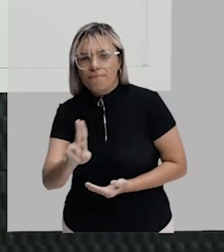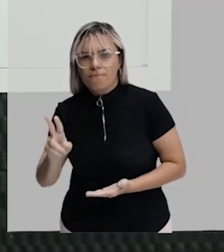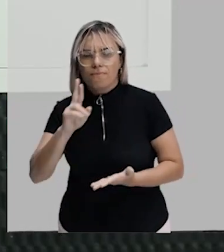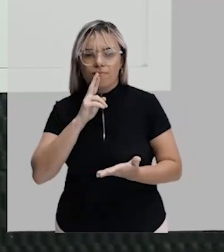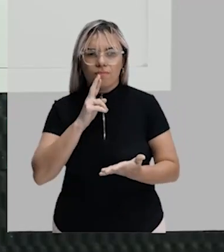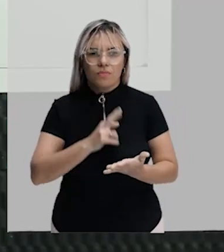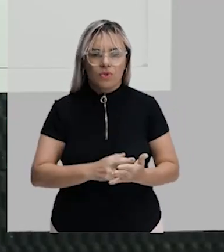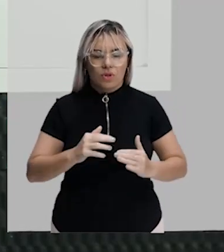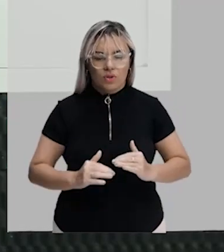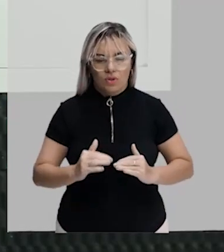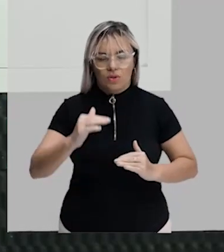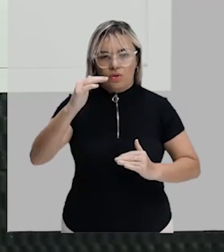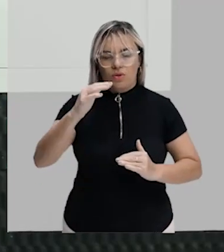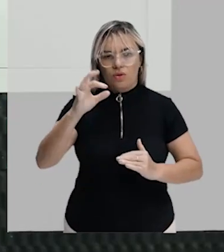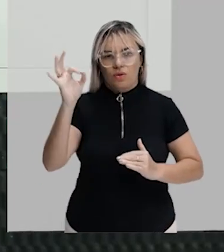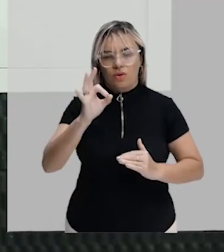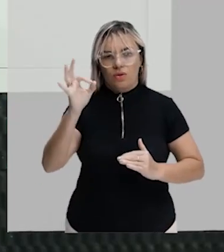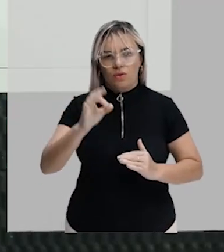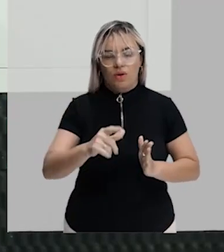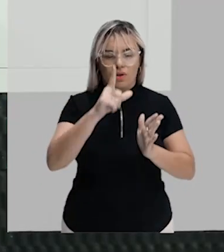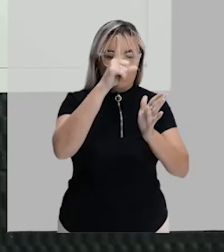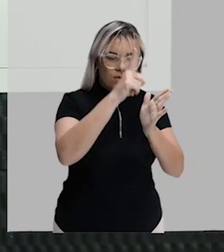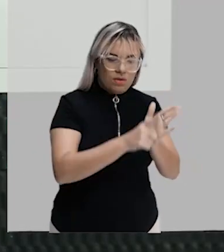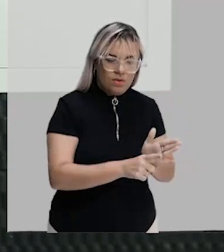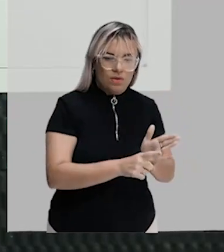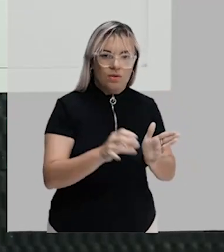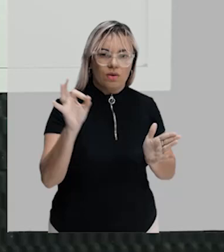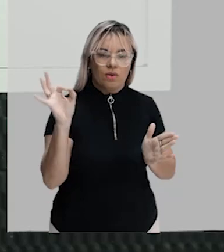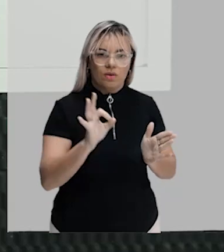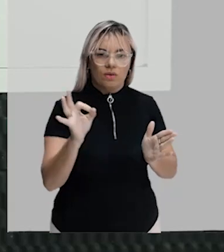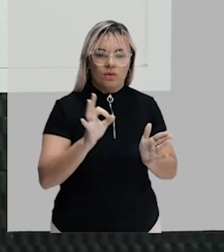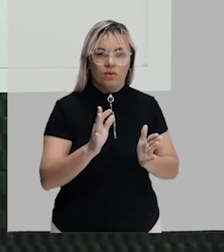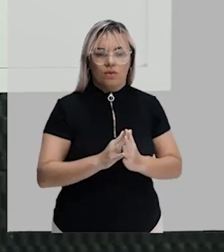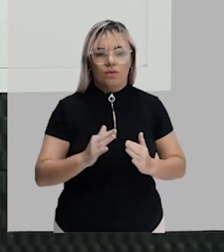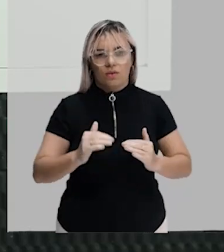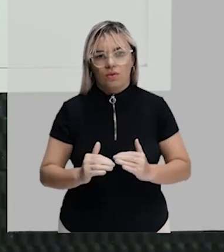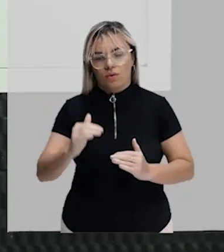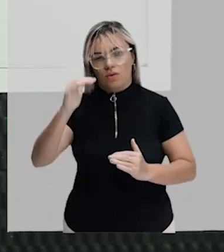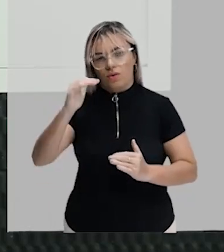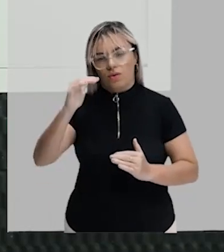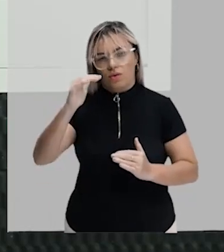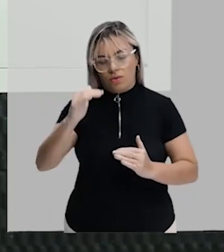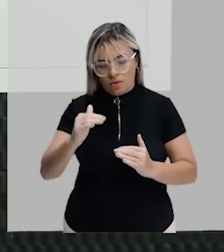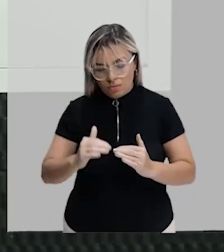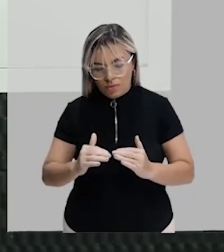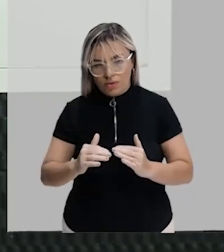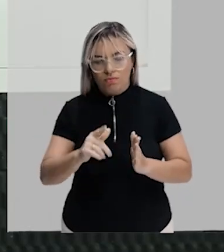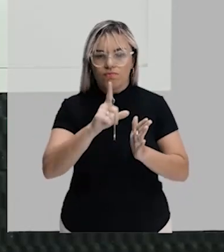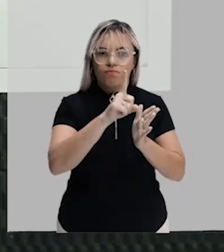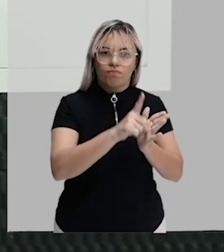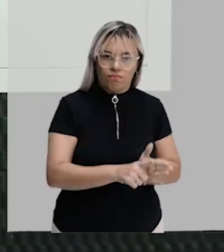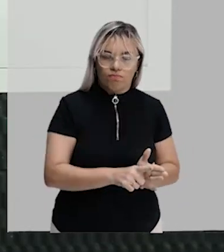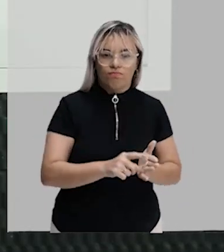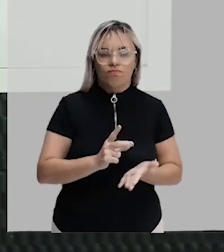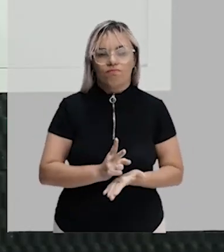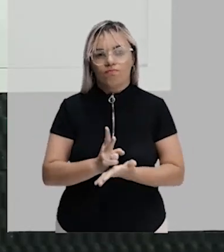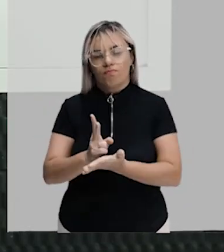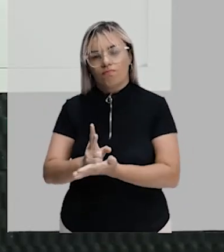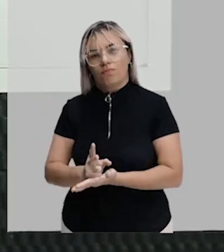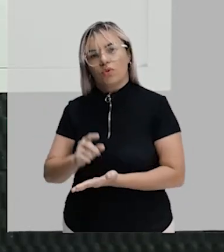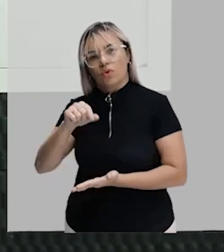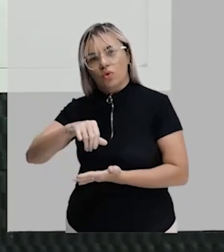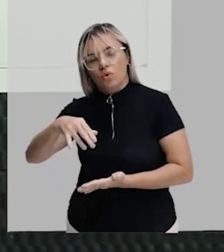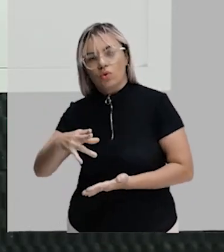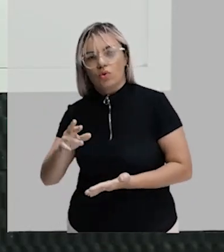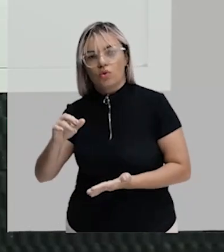aumentos percentuais, descontos percentuais, aumentos e descontos sucessivos, juro